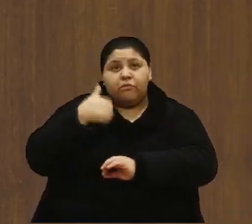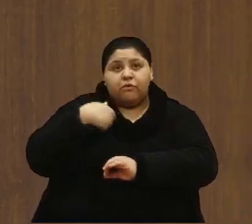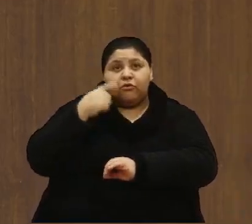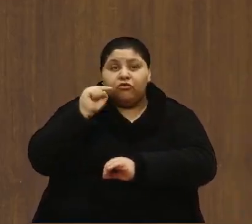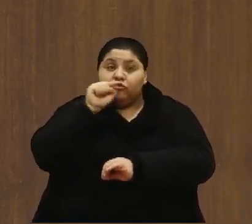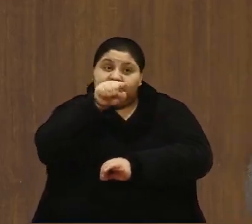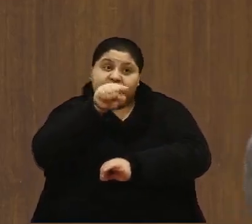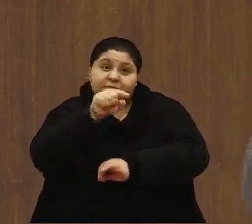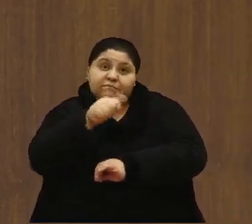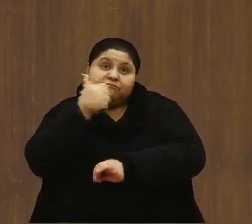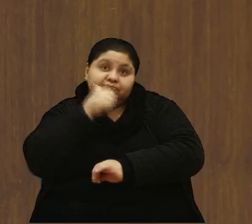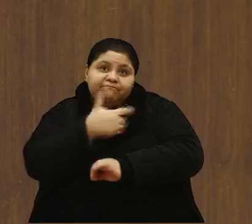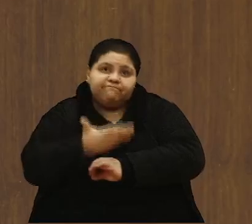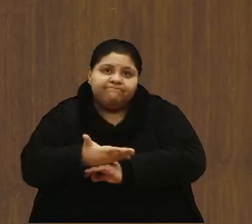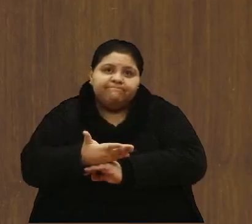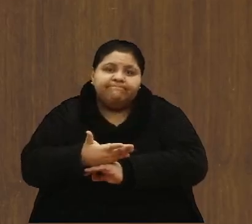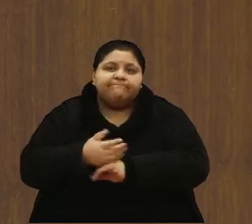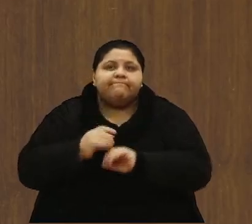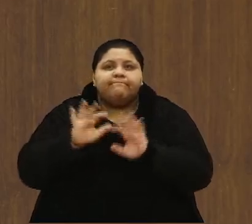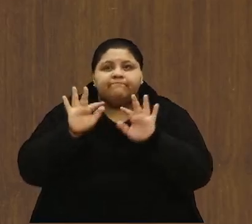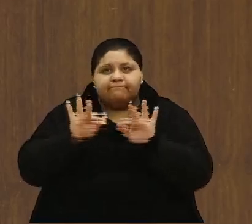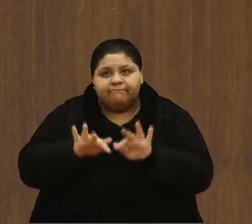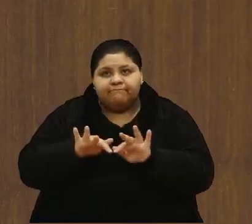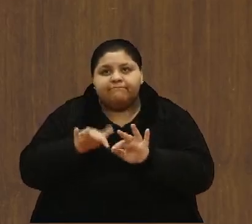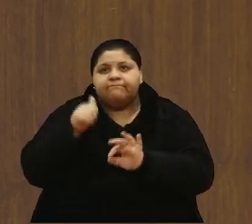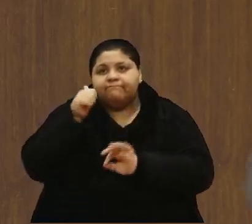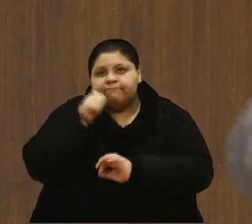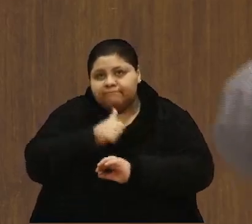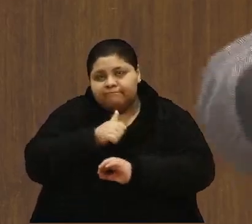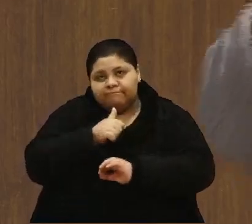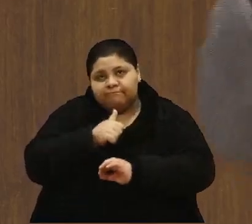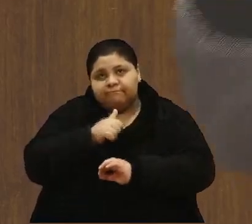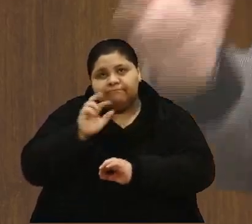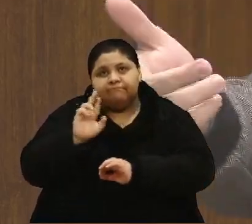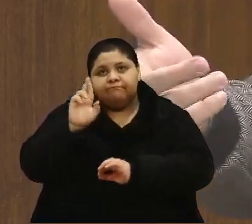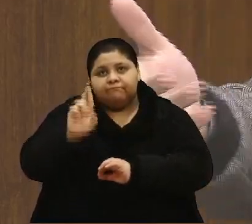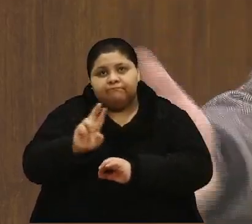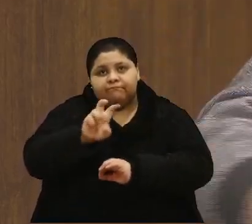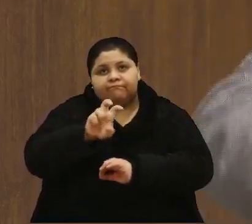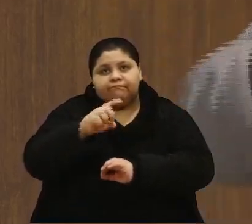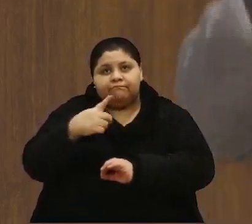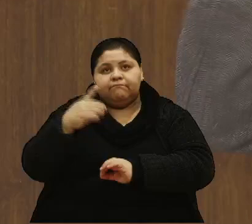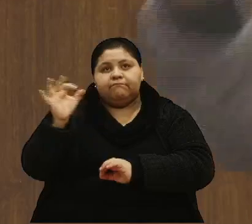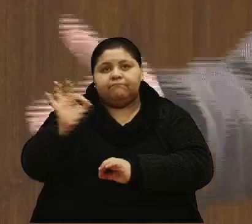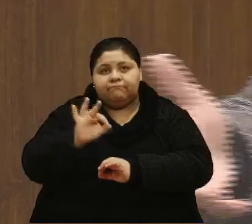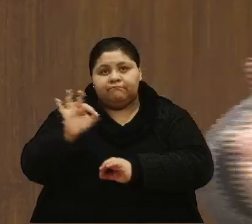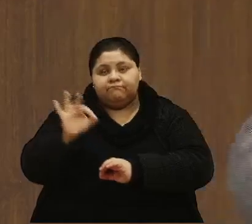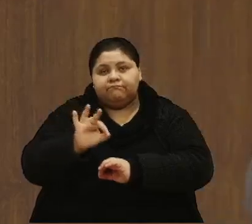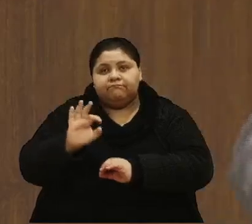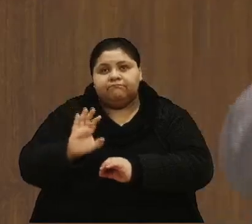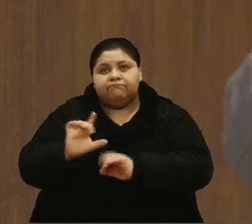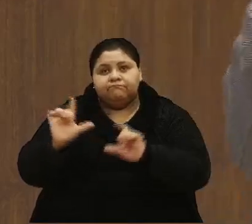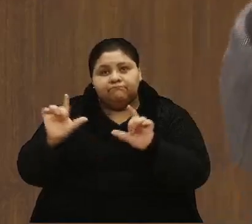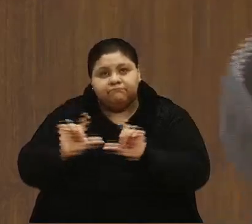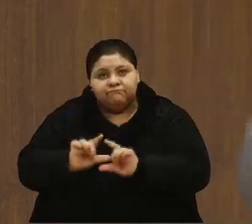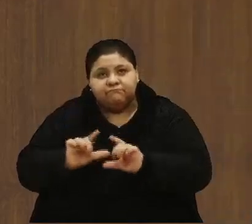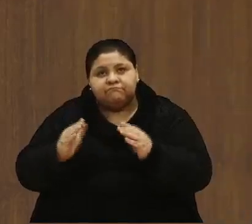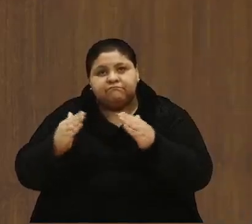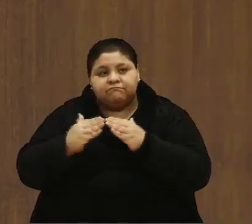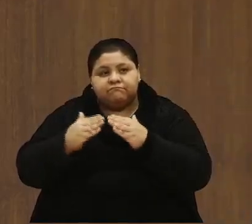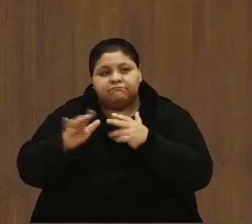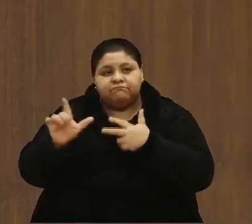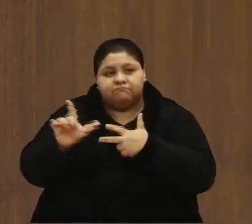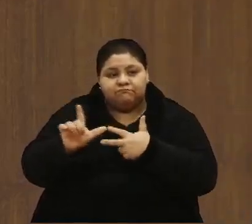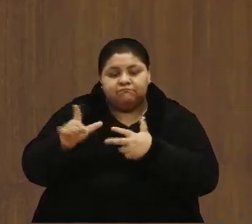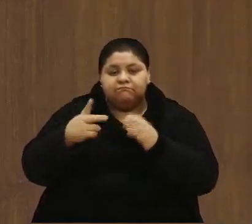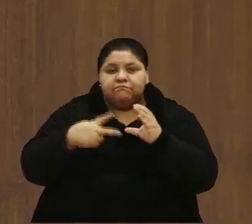eleger sendo mulher. Por fim, embora as mulheres representem 51%, são minoria nas casas legislativas, minorias nas